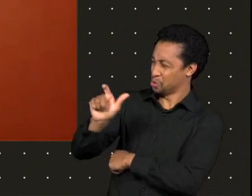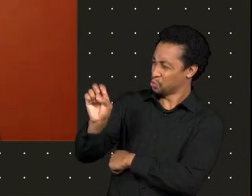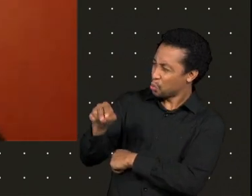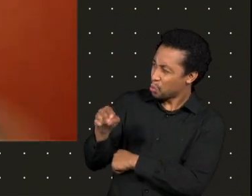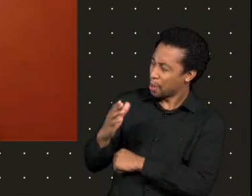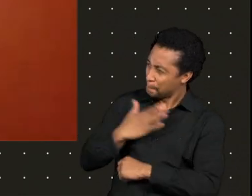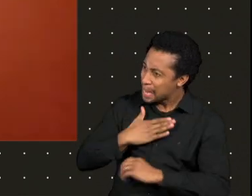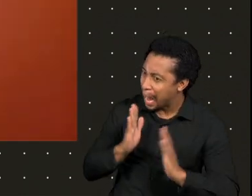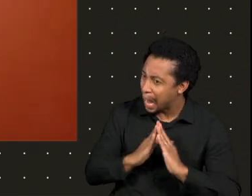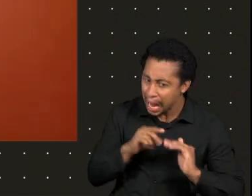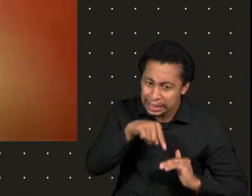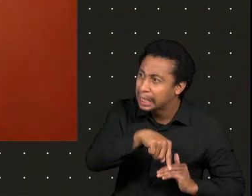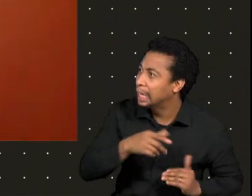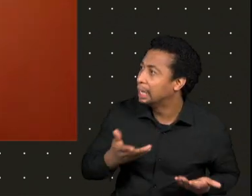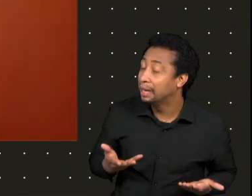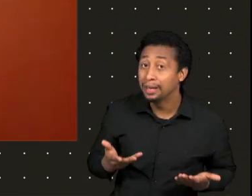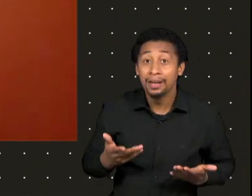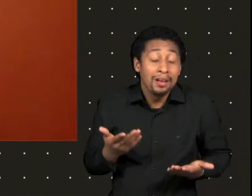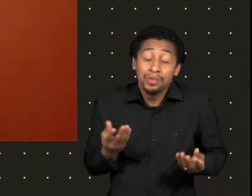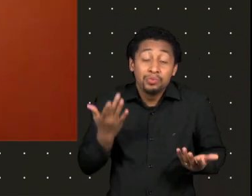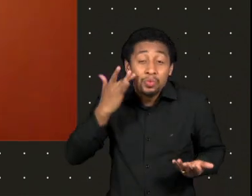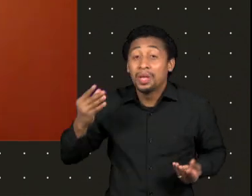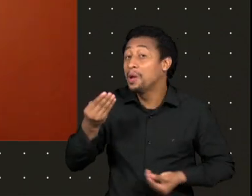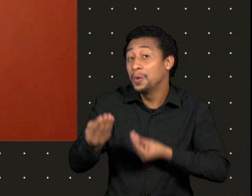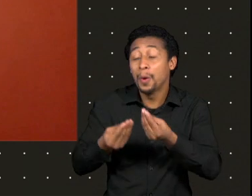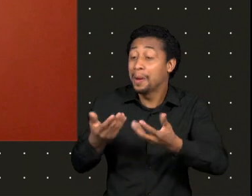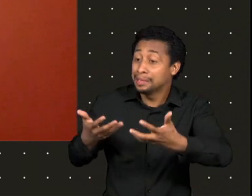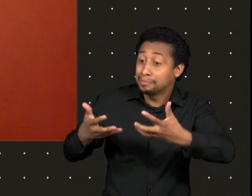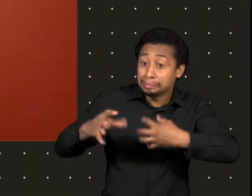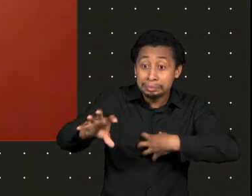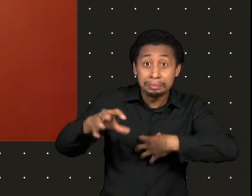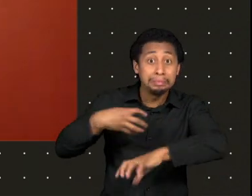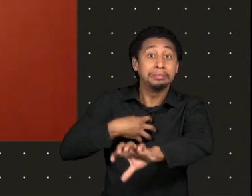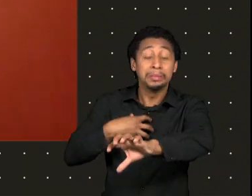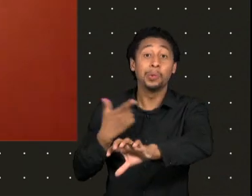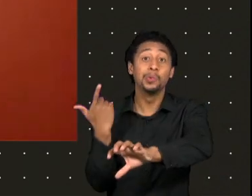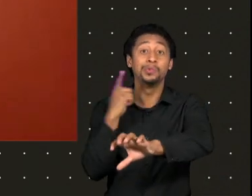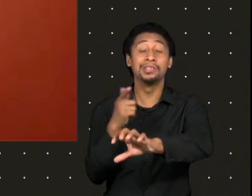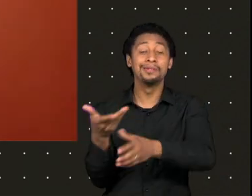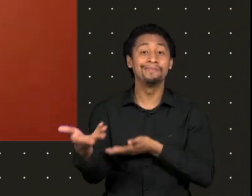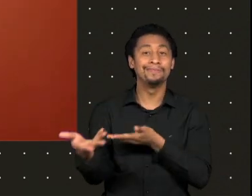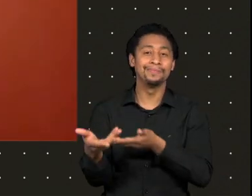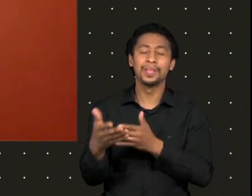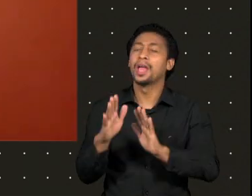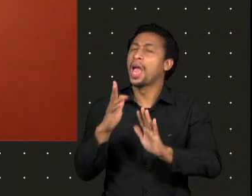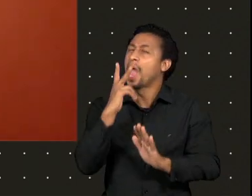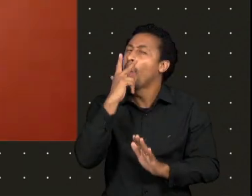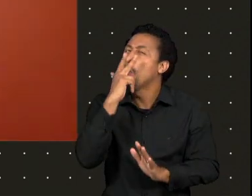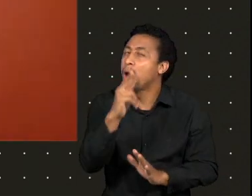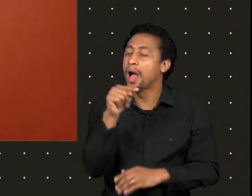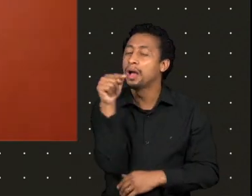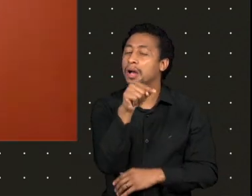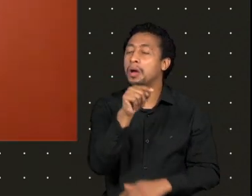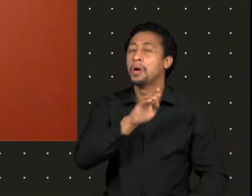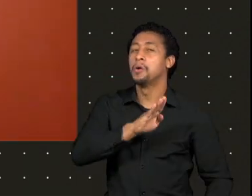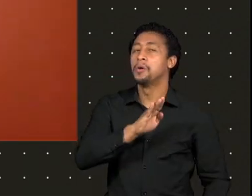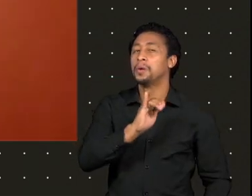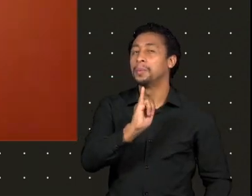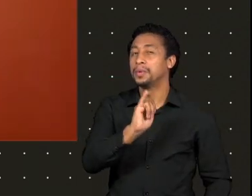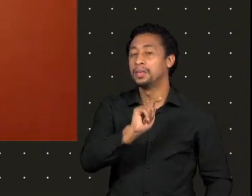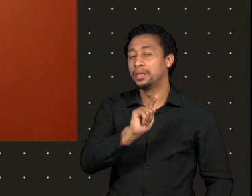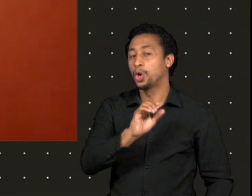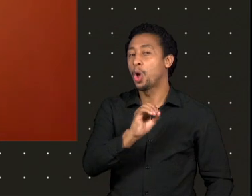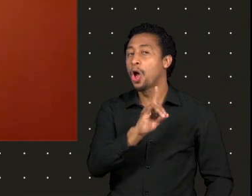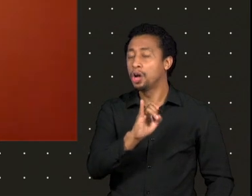aí foi uma coisa de empatia direta, né? O Bigode deve ter dito, falado, né? Mas o Macalé mora em cima, não sei o